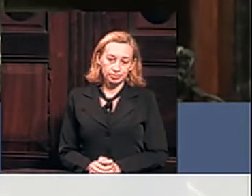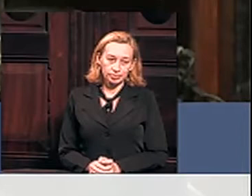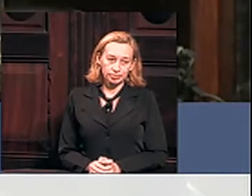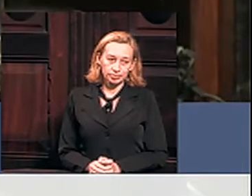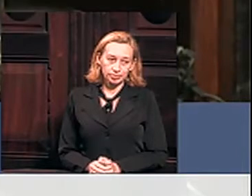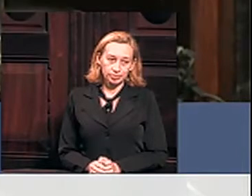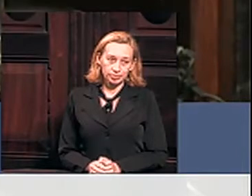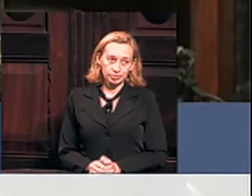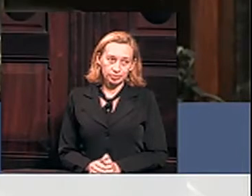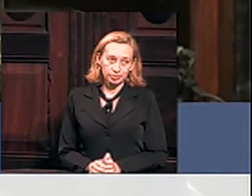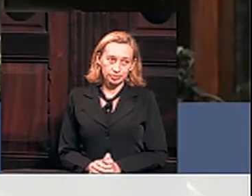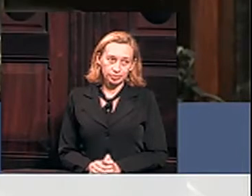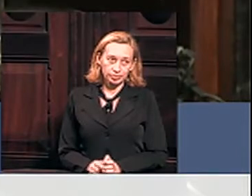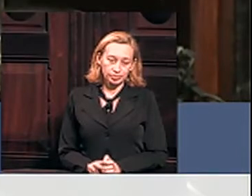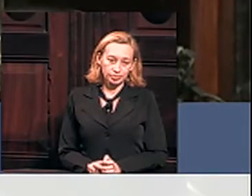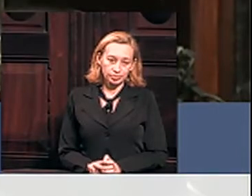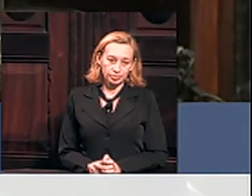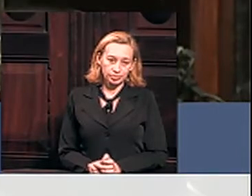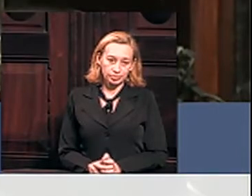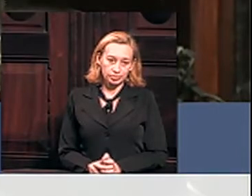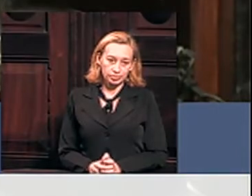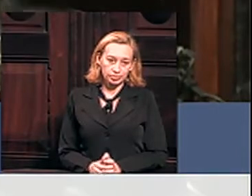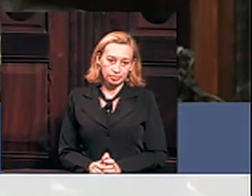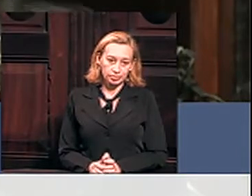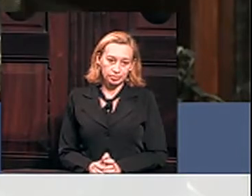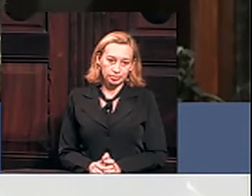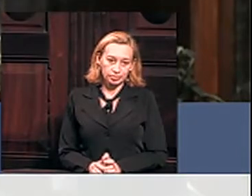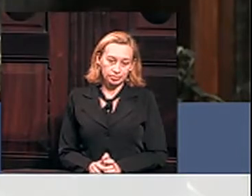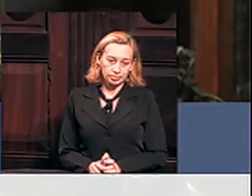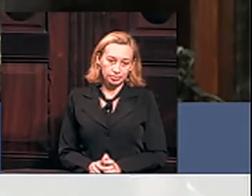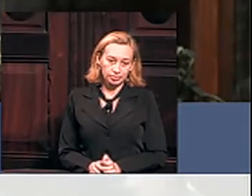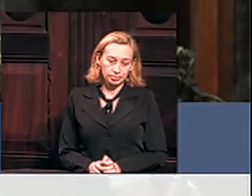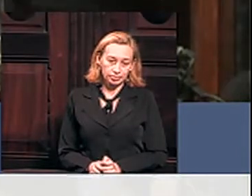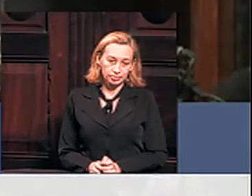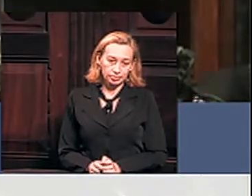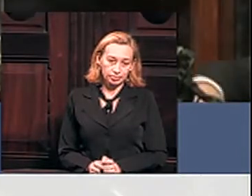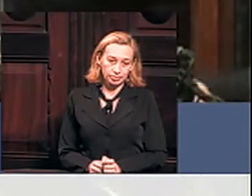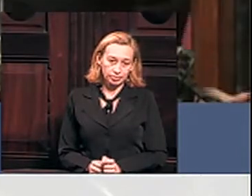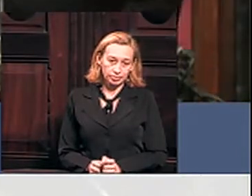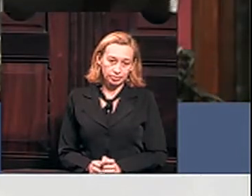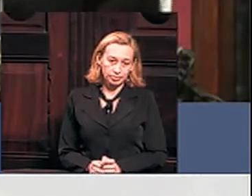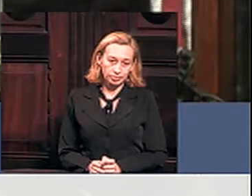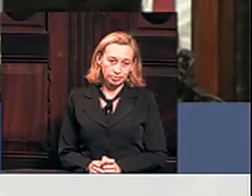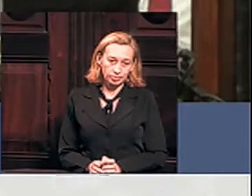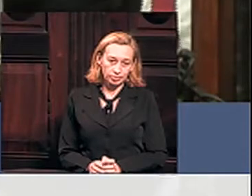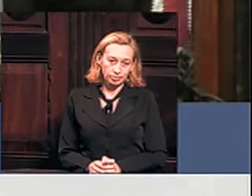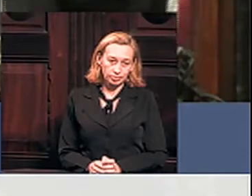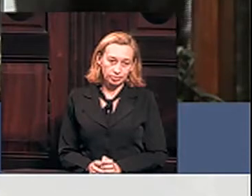Nivaldo, trata do projeto 4120 de 18, da anistia.